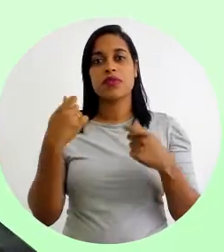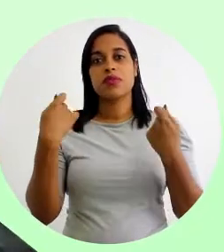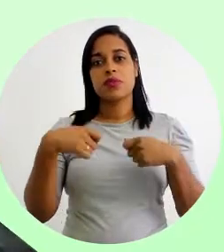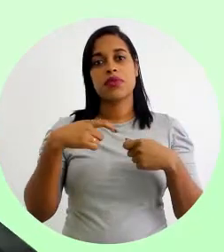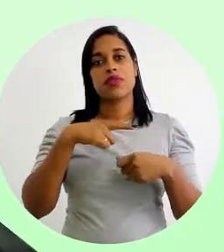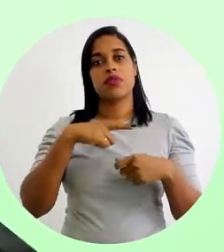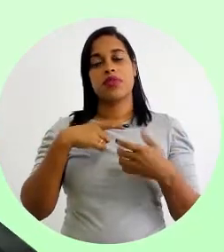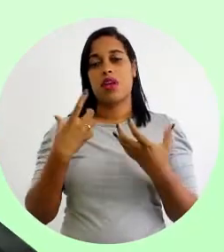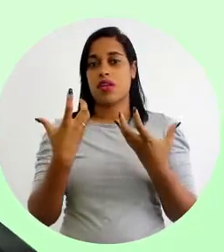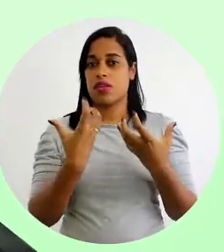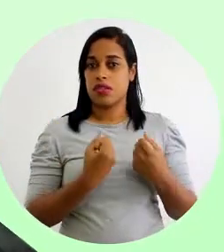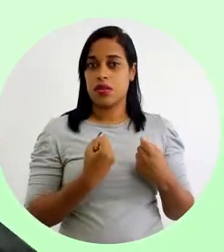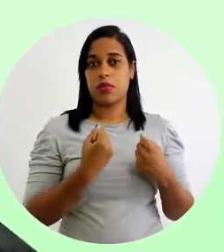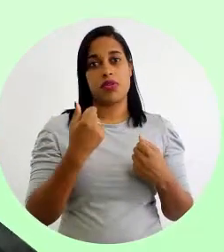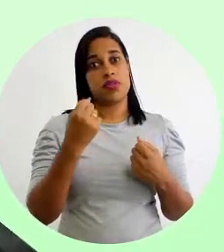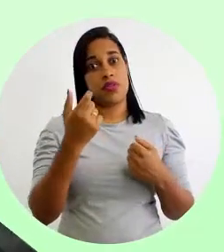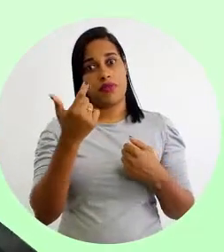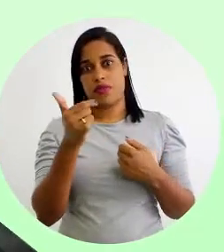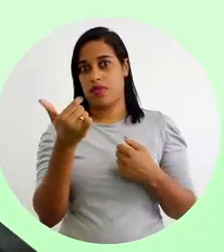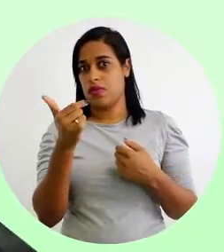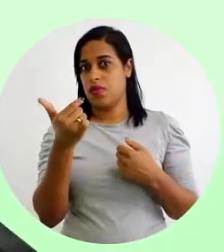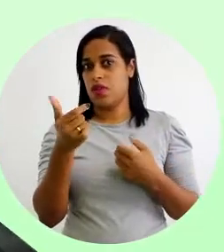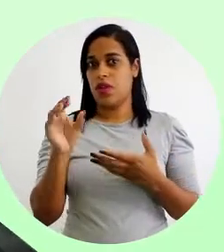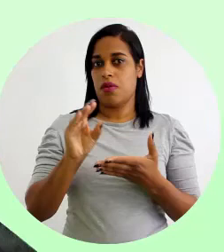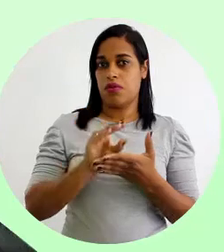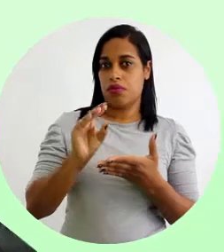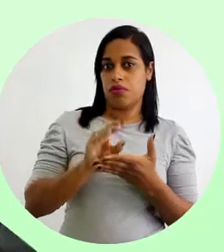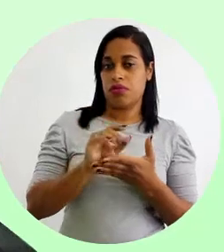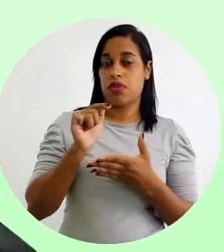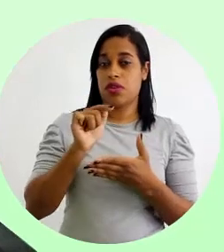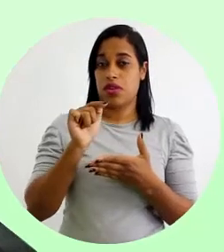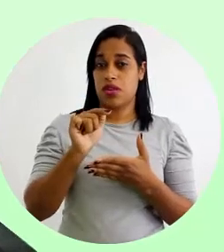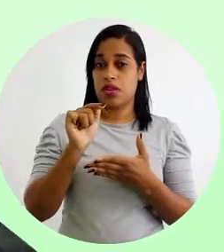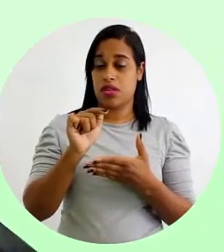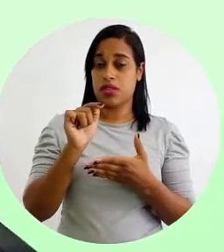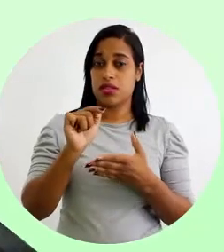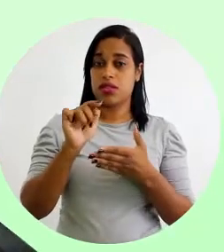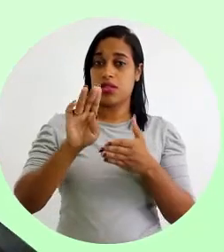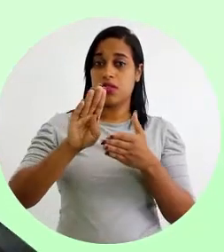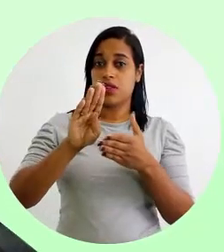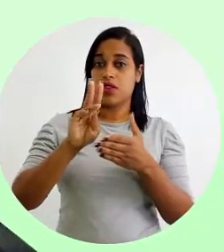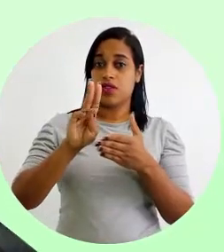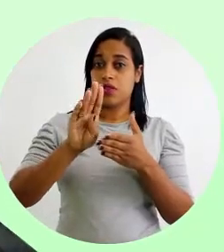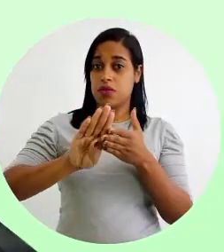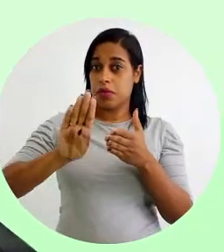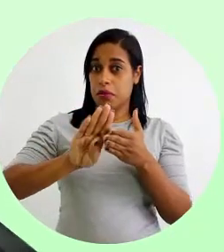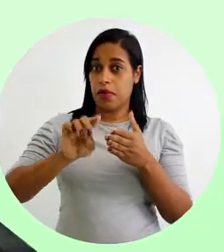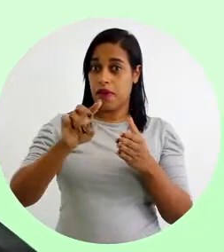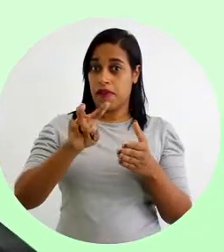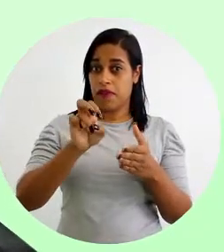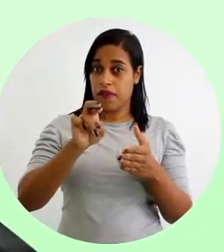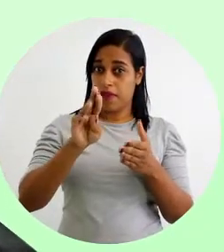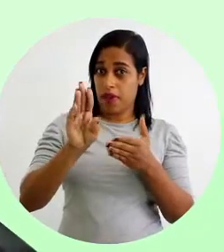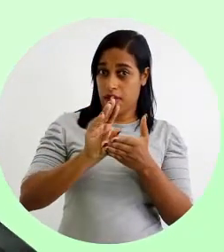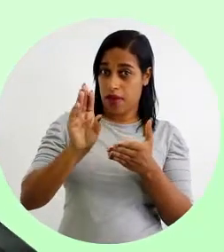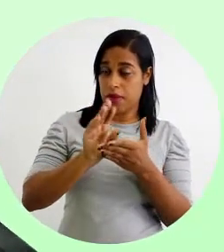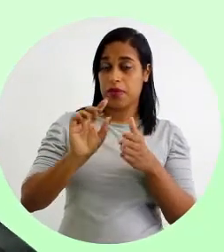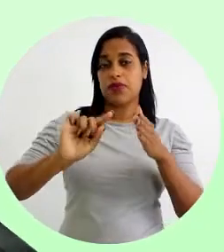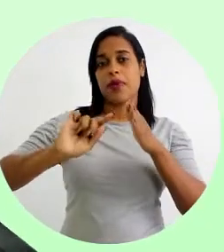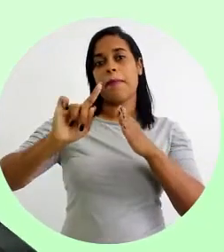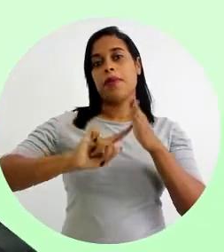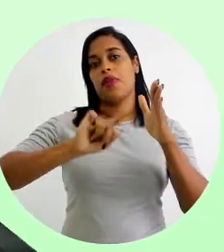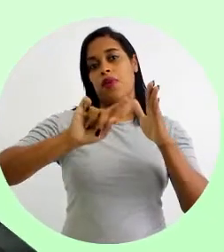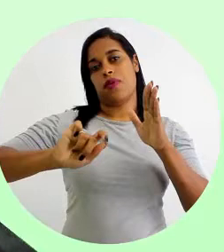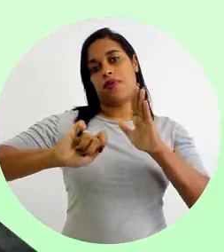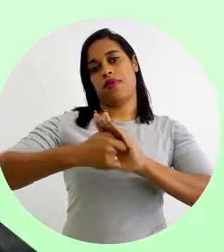você teria que receber. Caso você não preste conta, esses repasses vão ficar bloqueados